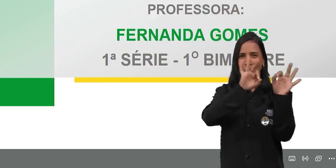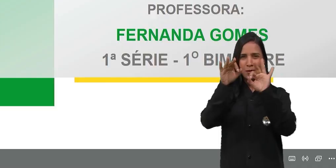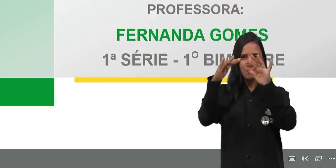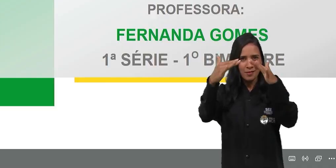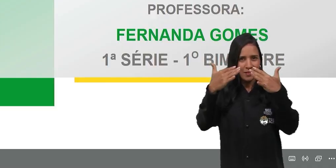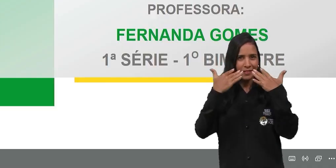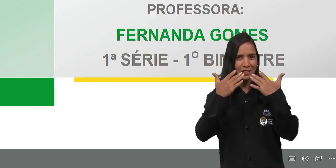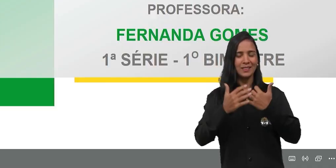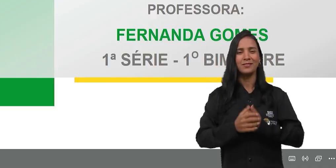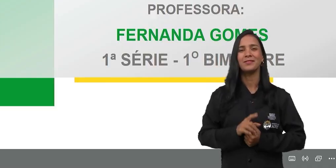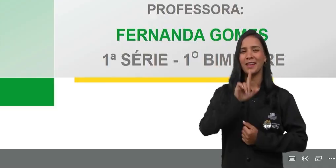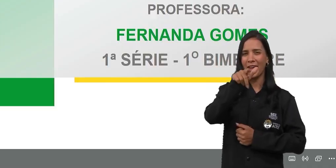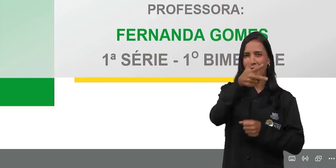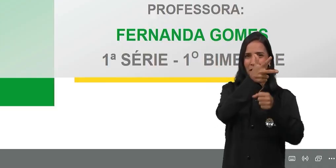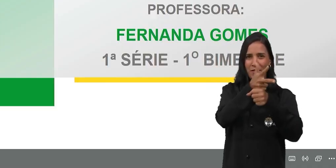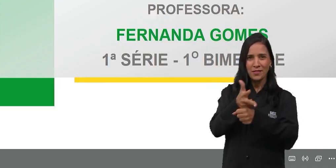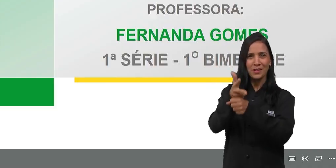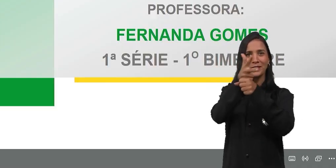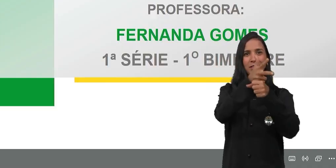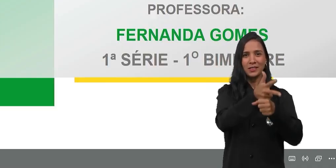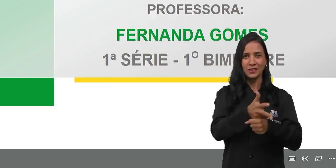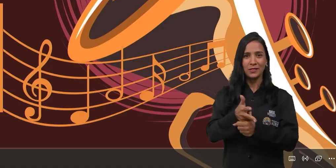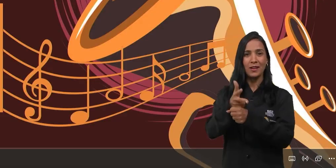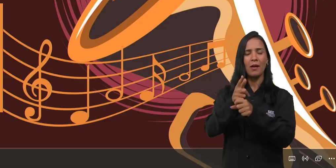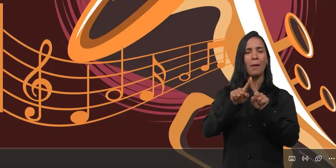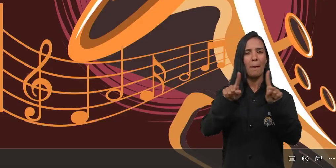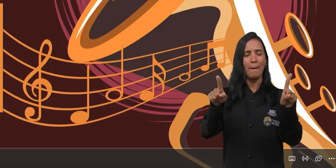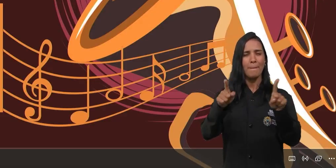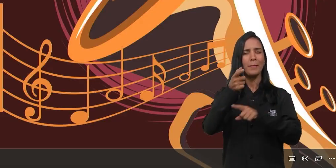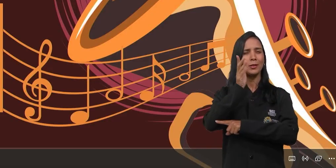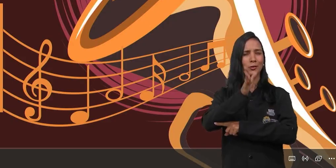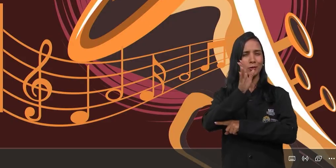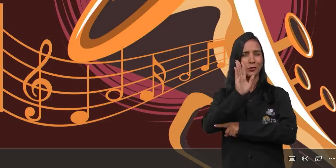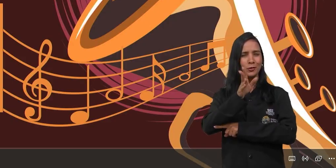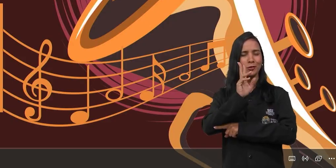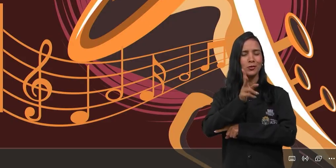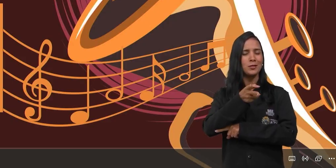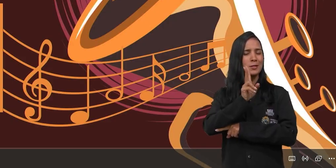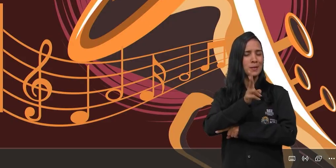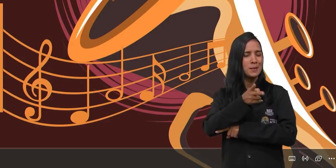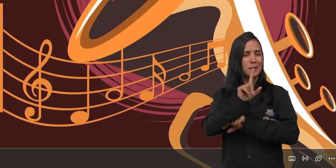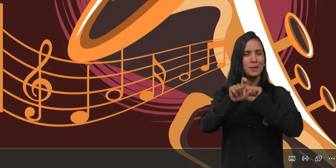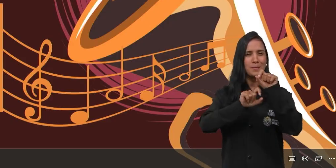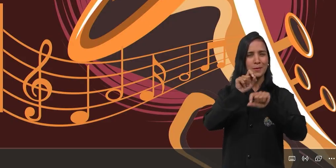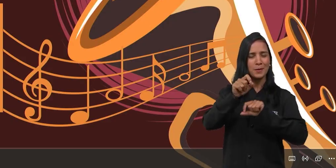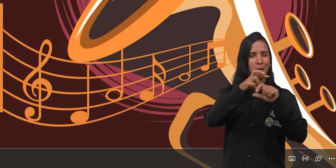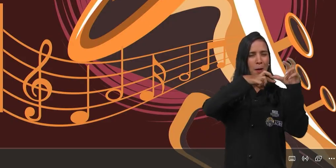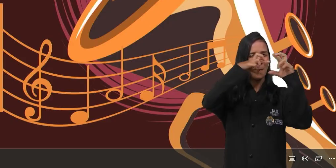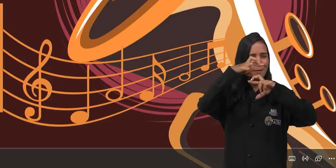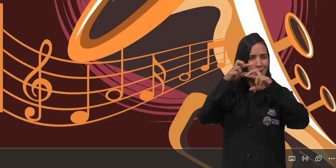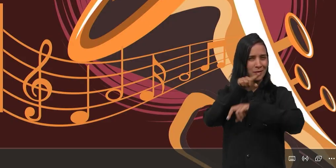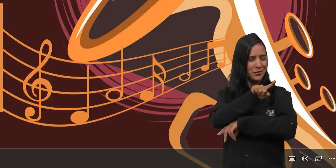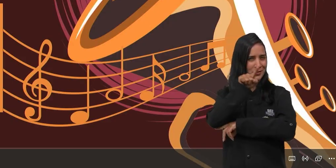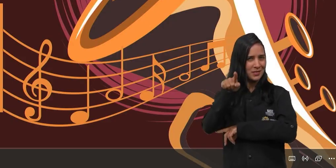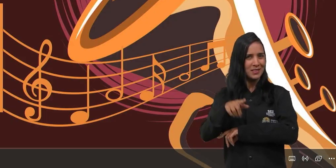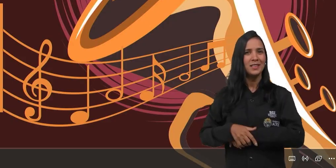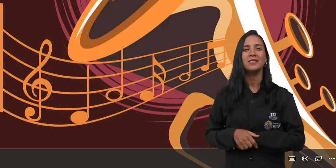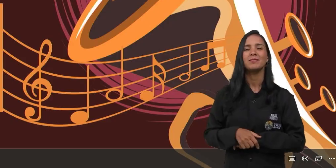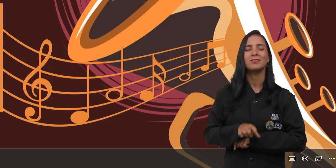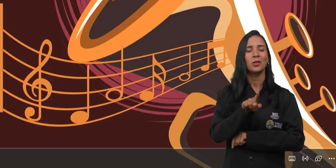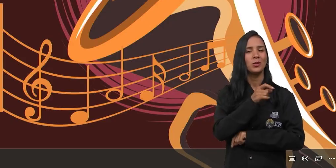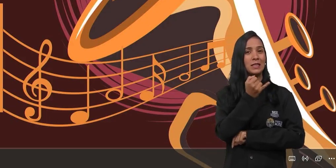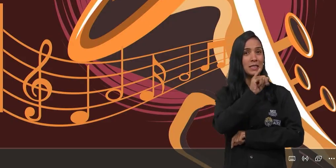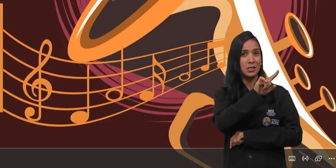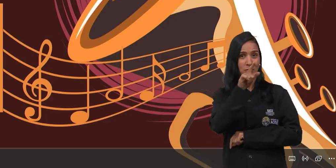É virtual, é aqui, né, à distância, mas a gente está conferindo se você aprendeu mesmo, tá? Printa tudo